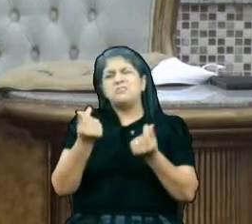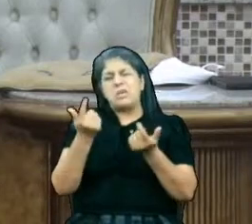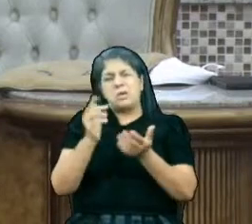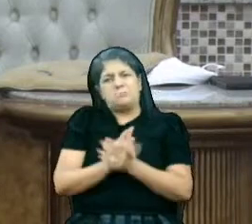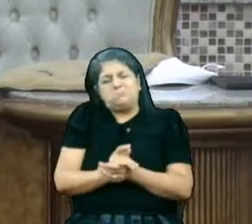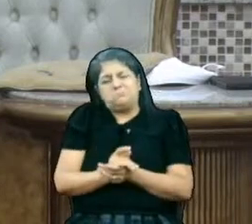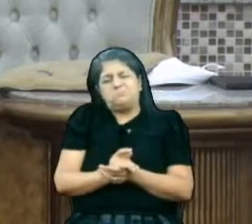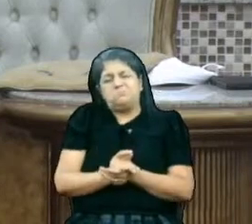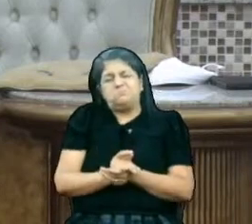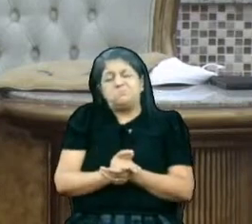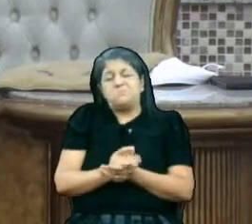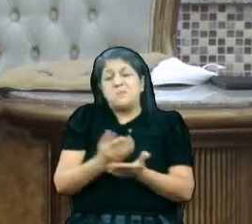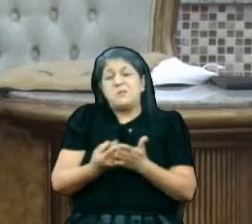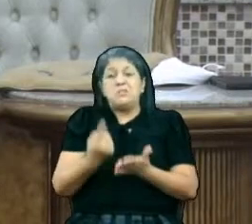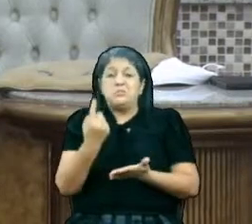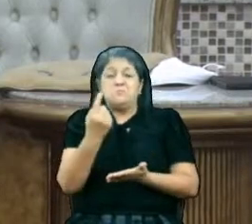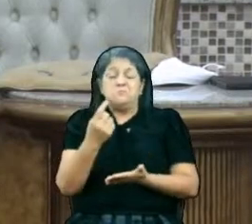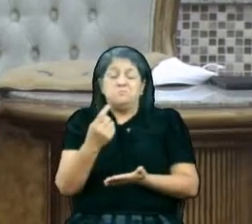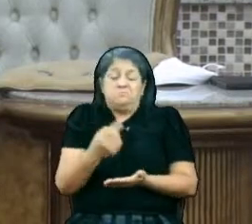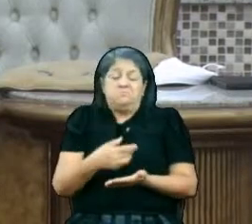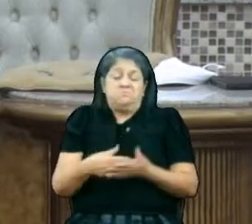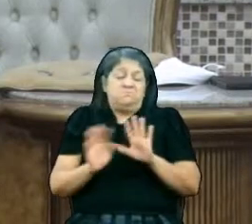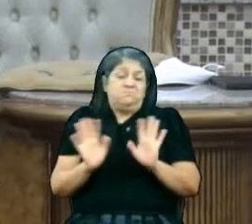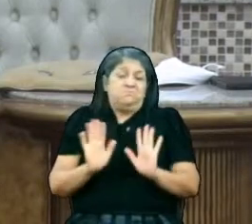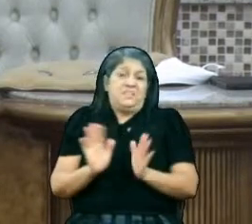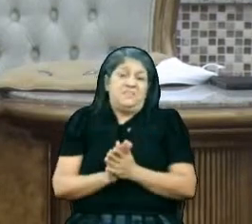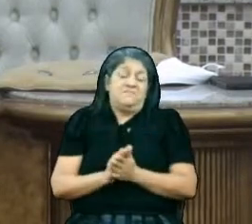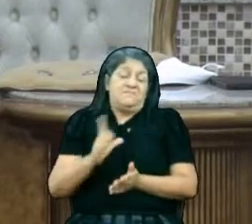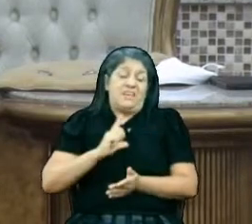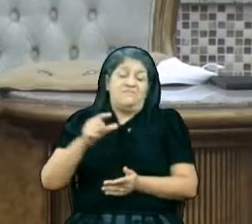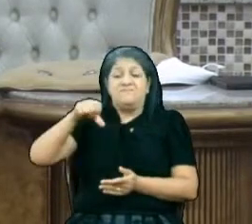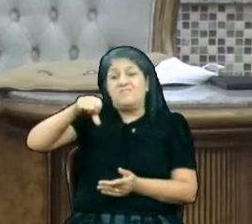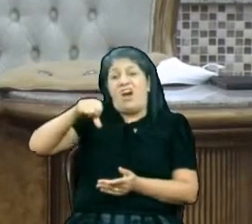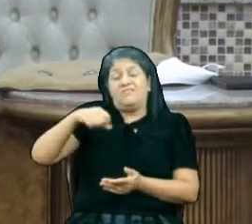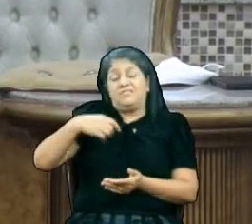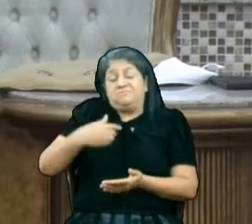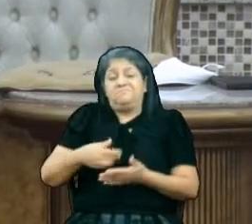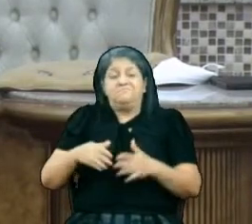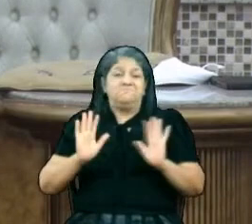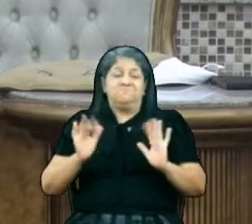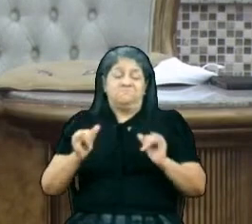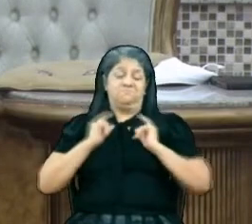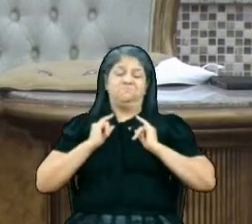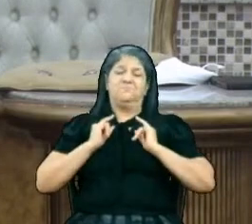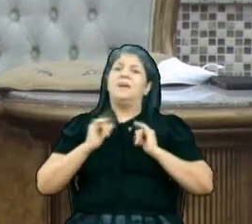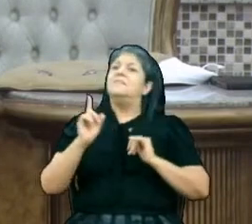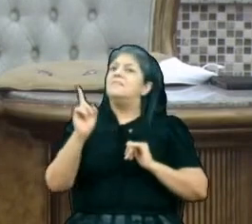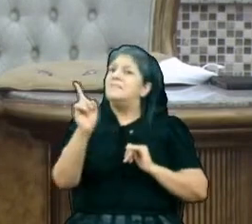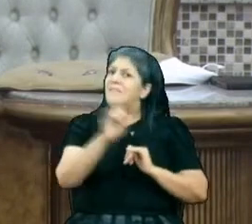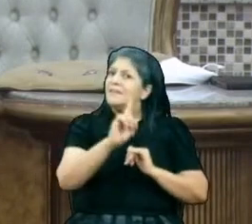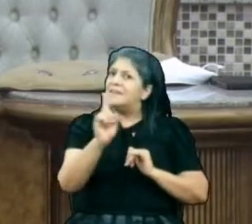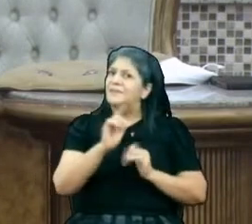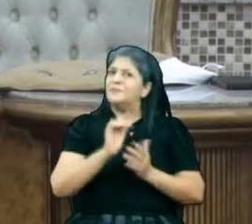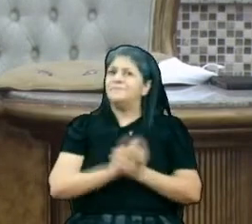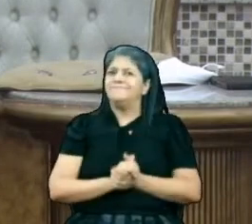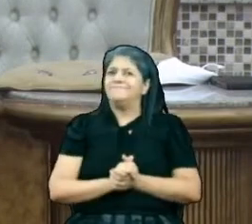Versículo 25 vejo que o salmista diz Salmo 119 Versículo